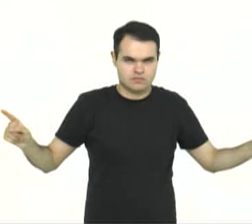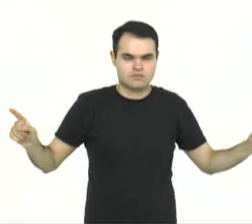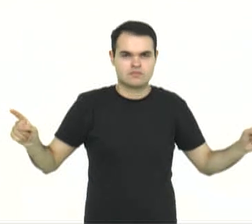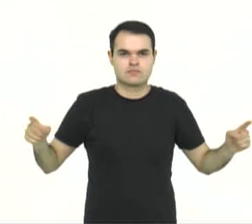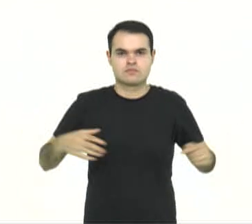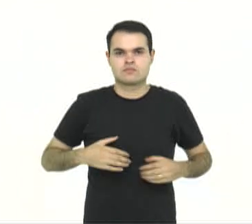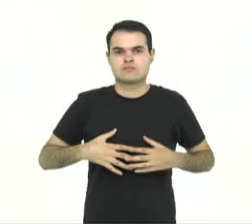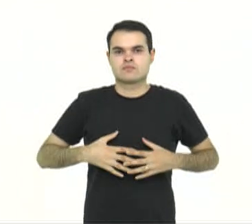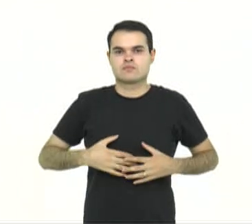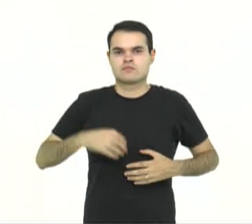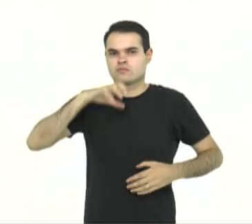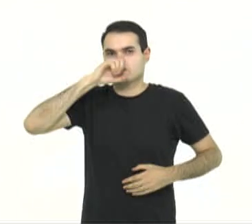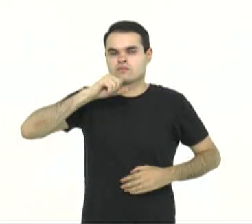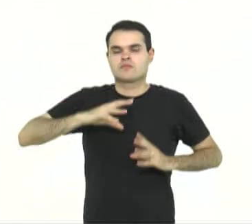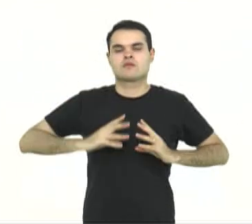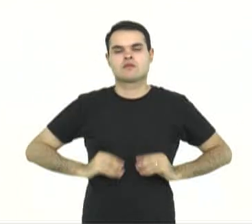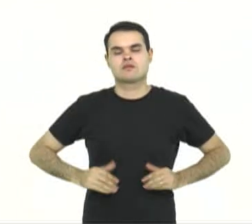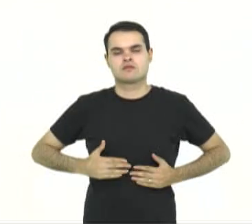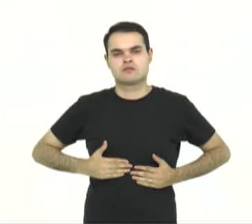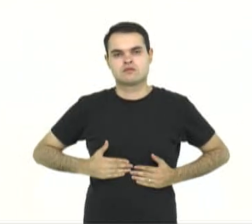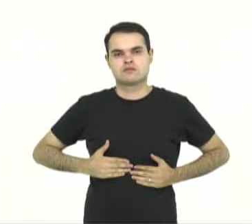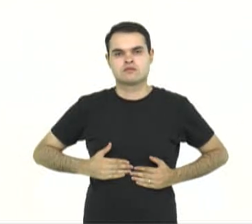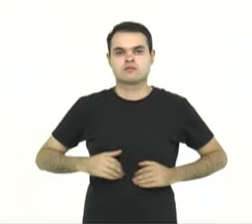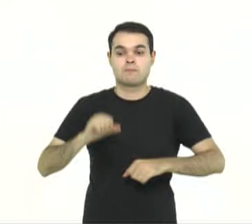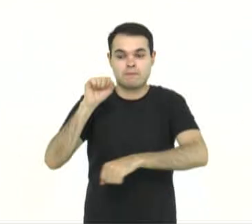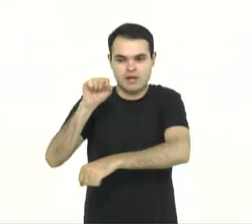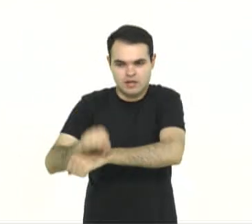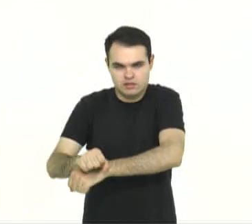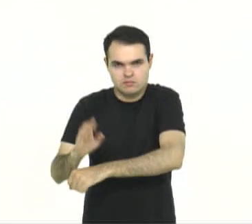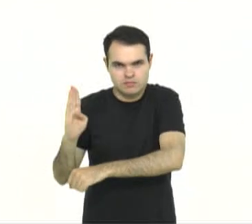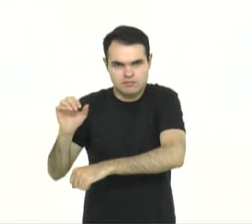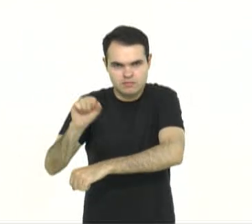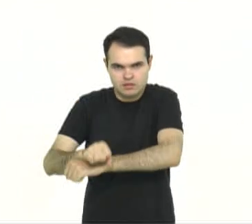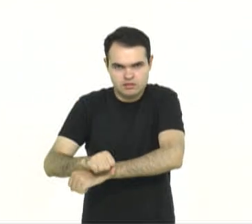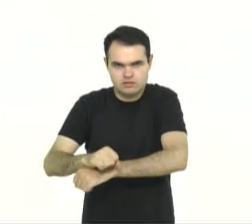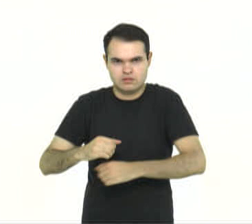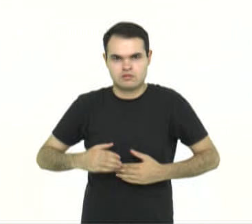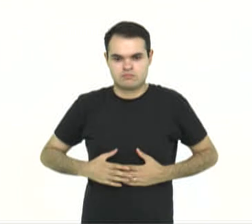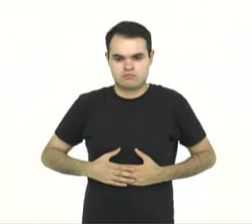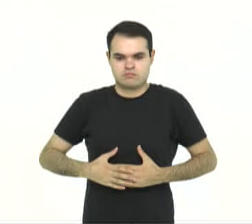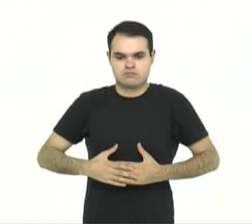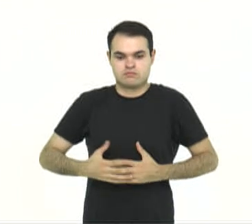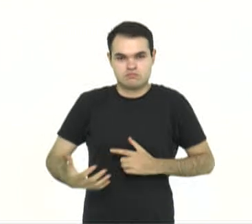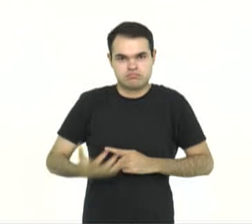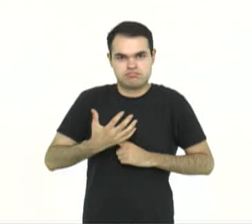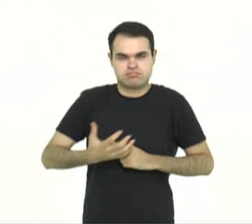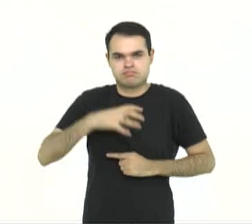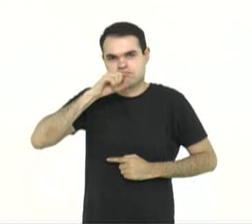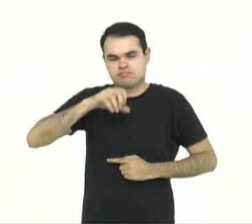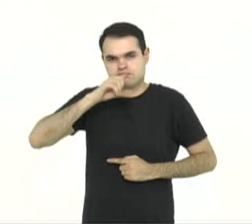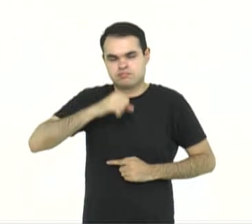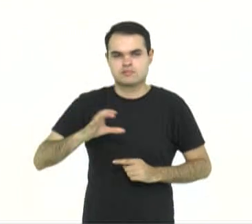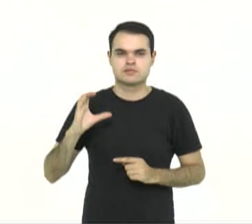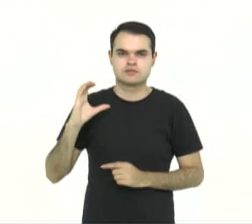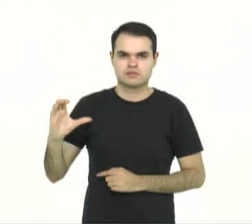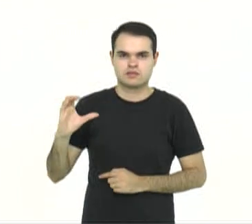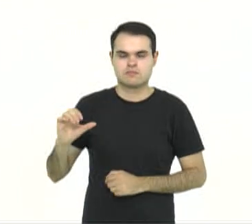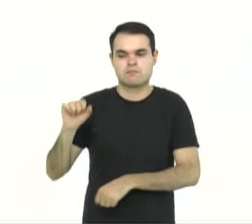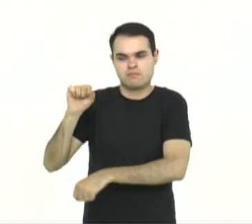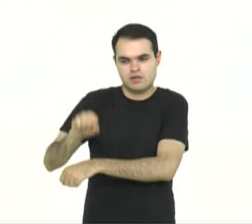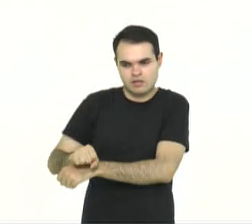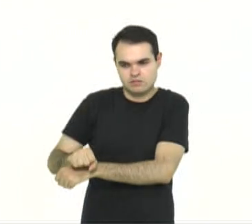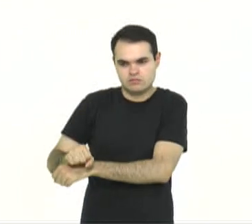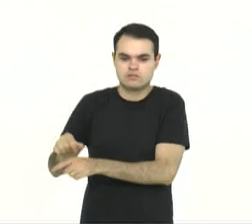do diafragma. Alternativa B. No repouso, a contração do diafragma induz a expiração. Alternativa C. No repouso e